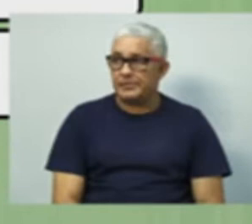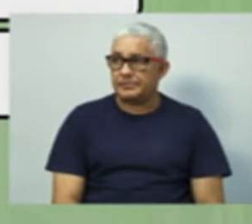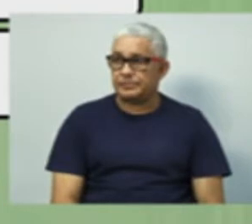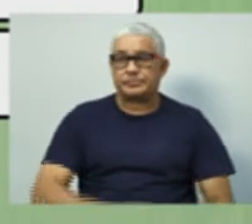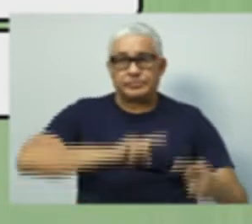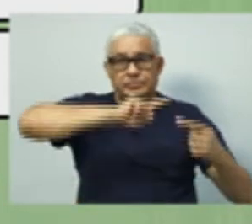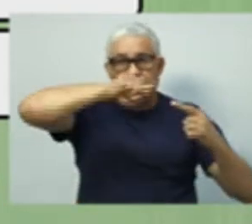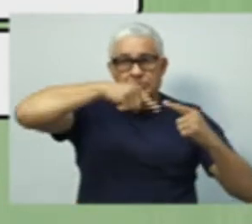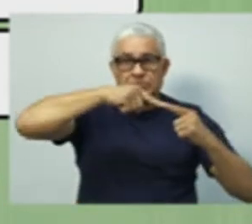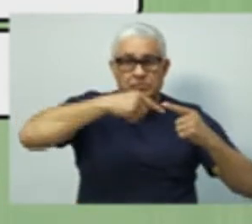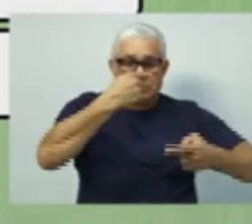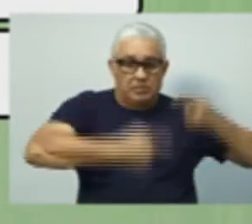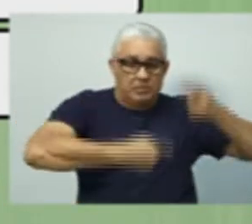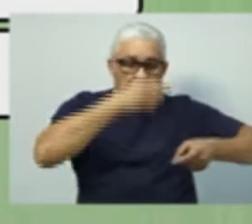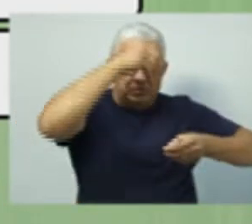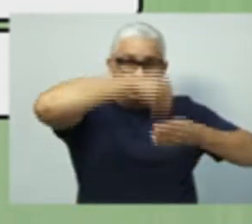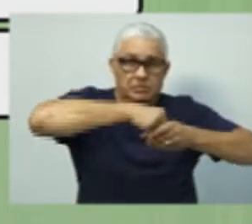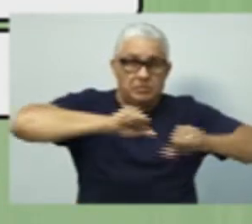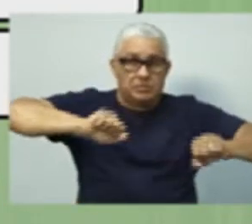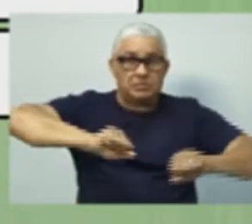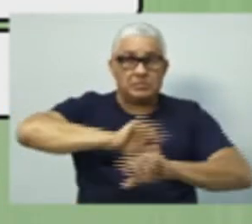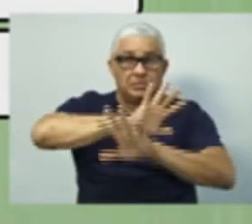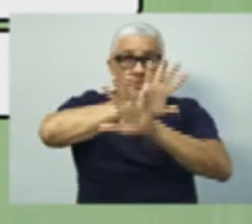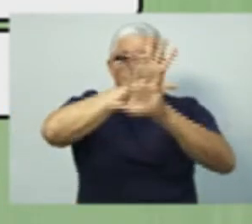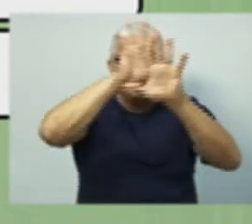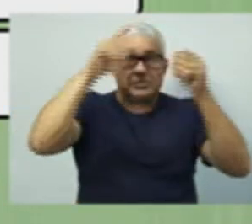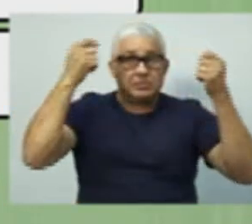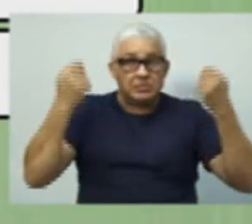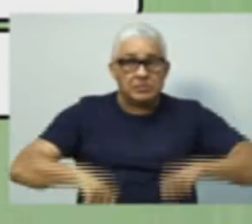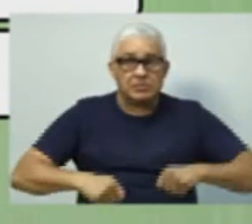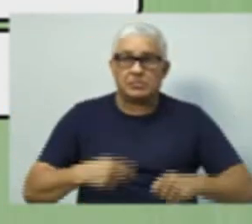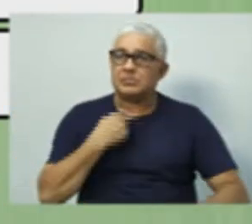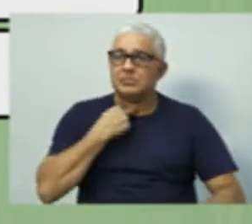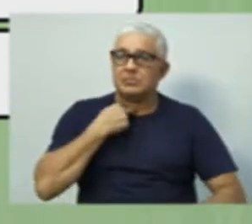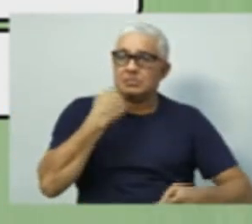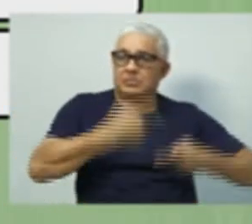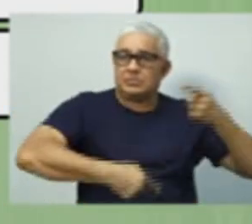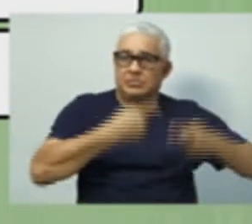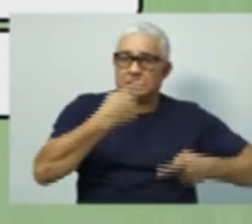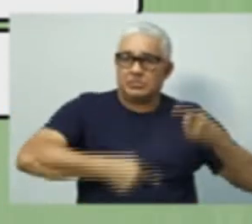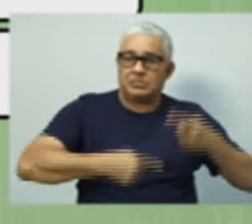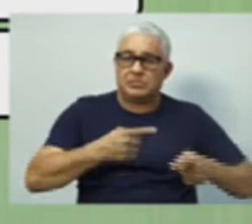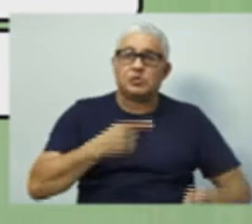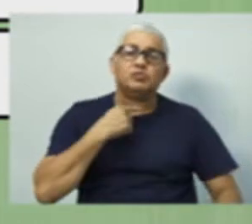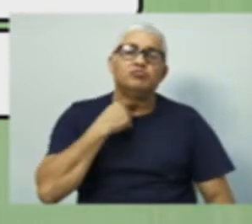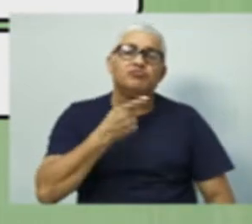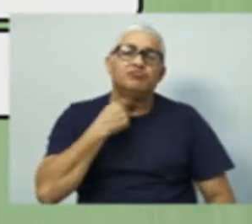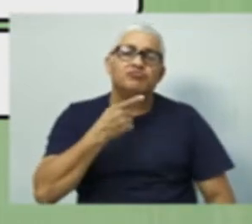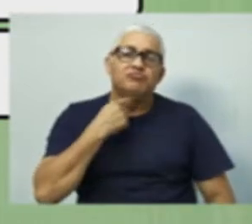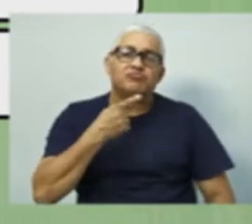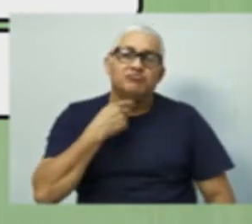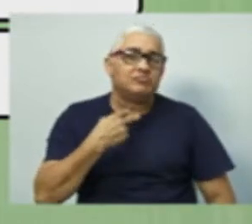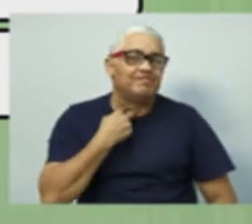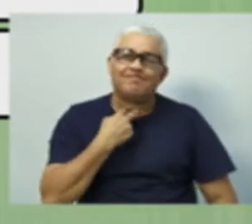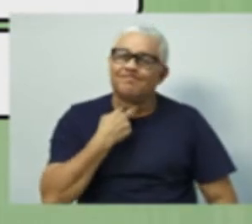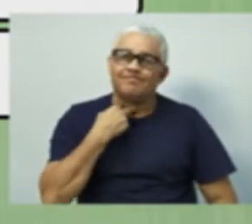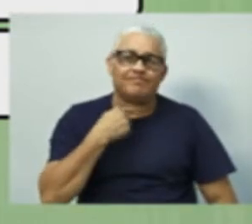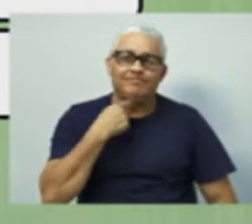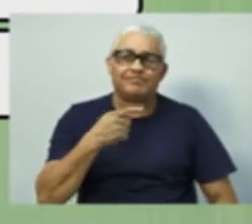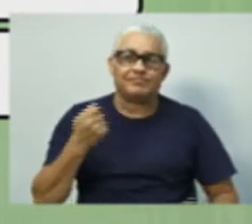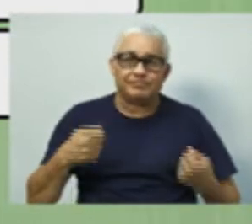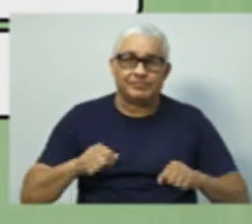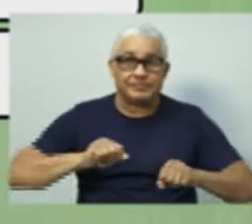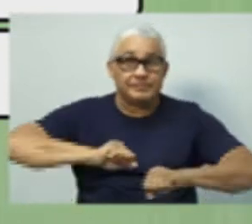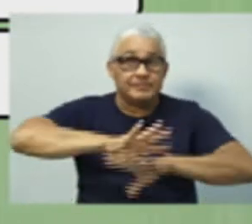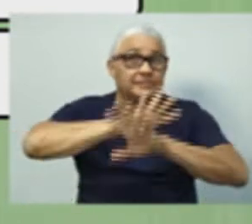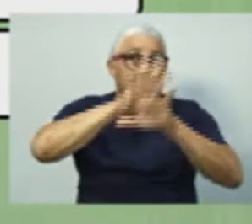importantíssimo não esquecer. Todo planejamento, todo plano, ele tem que ser flexível para que permita o quê? Os ajustes, né?